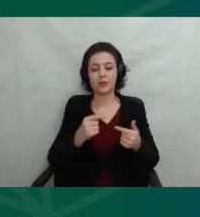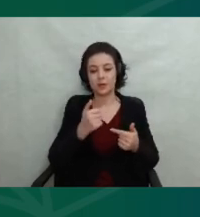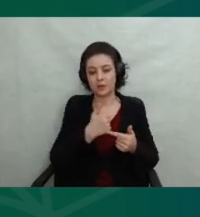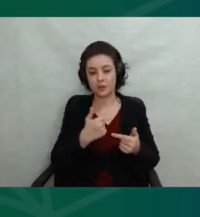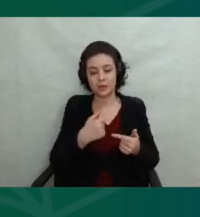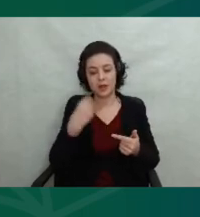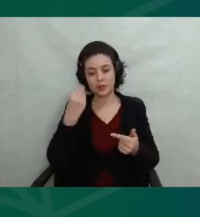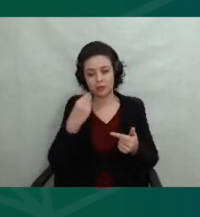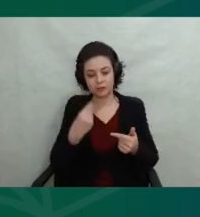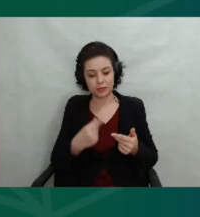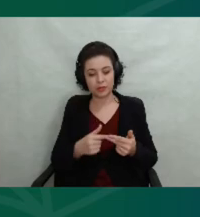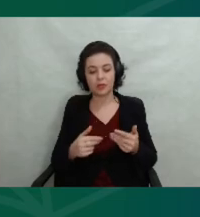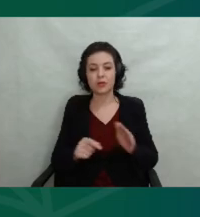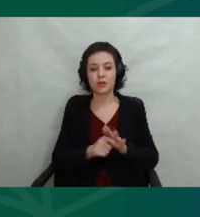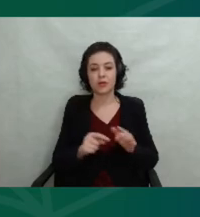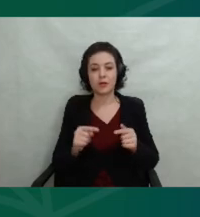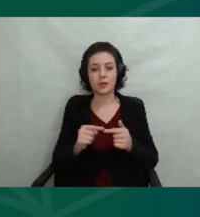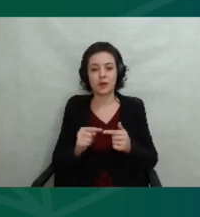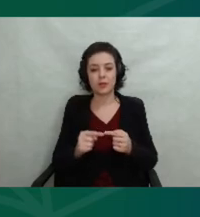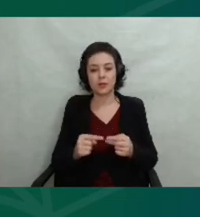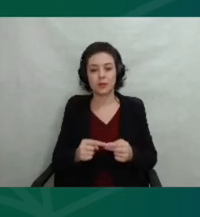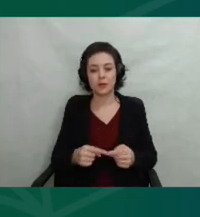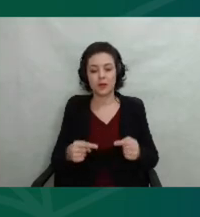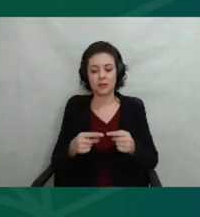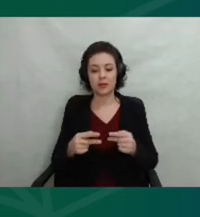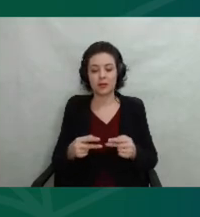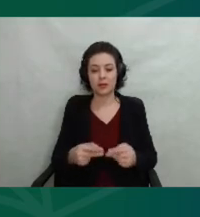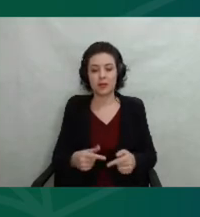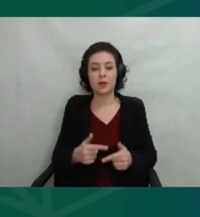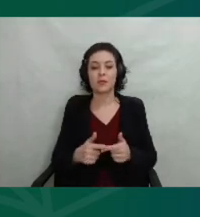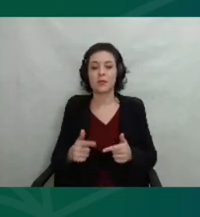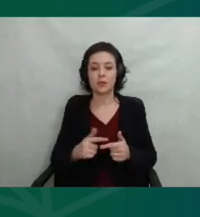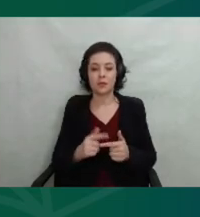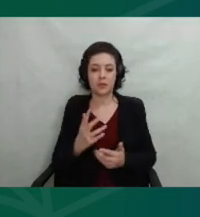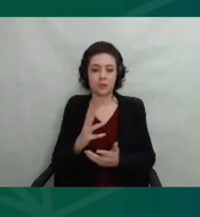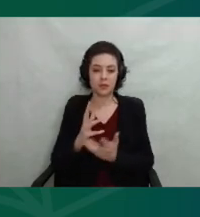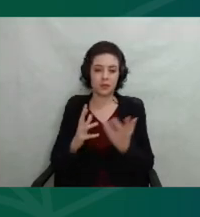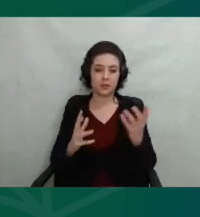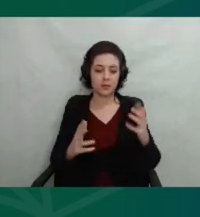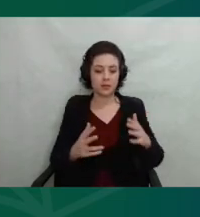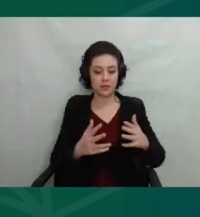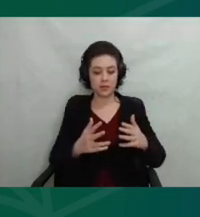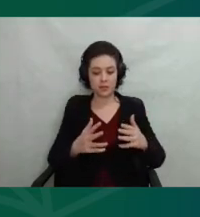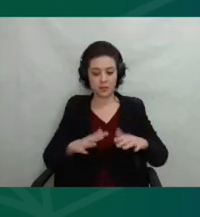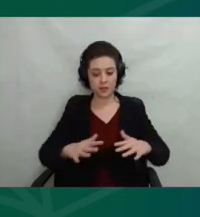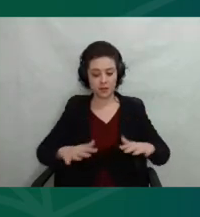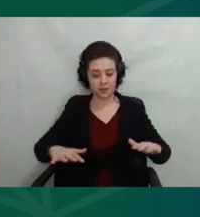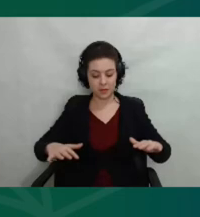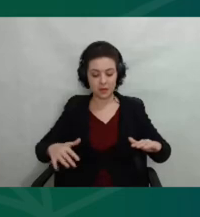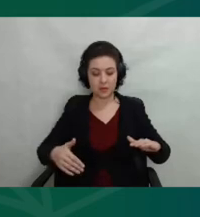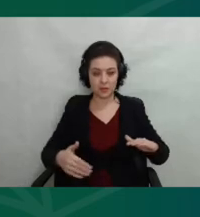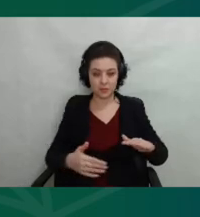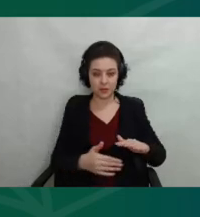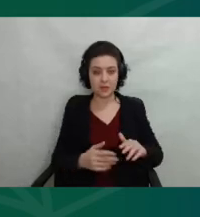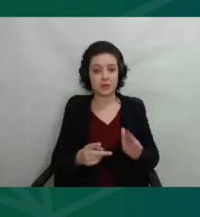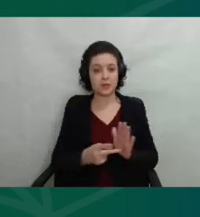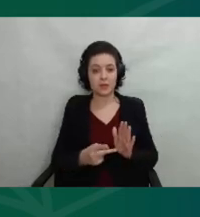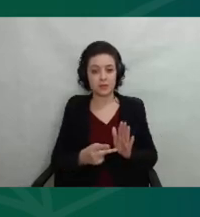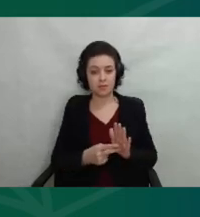é uma ambiental, então quer dizer, o ambiente marinho de fato recebe visitas